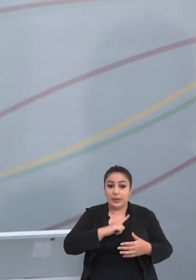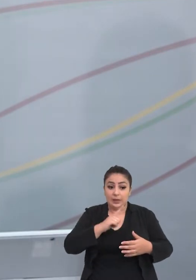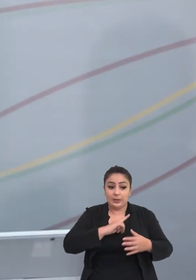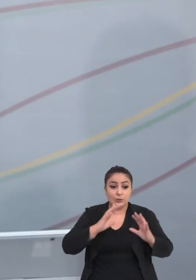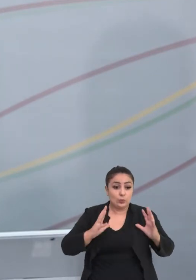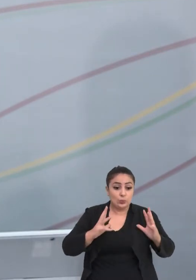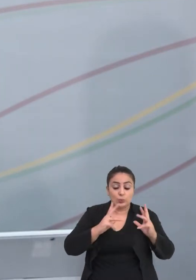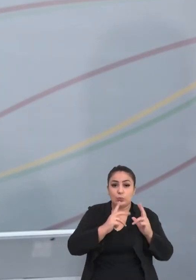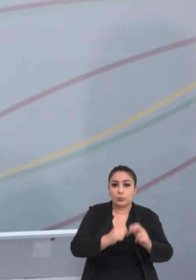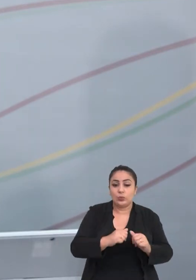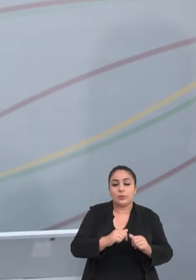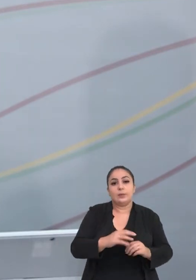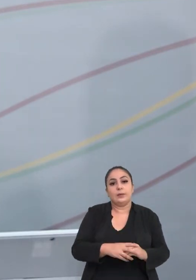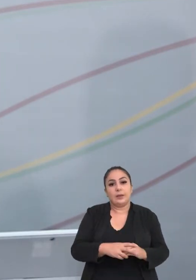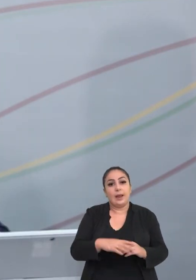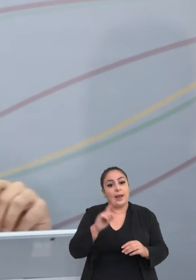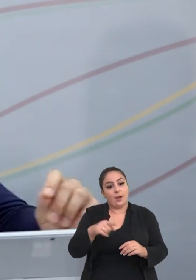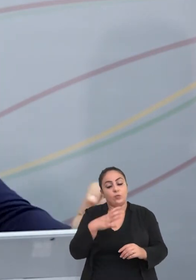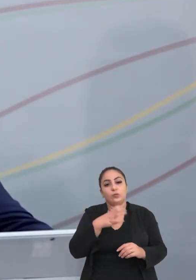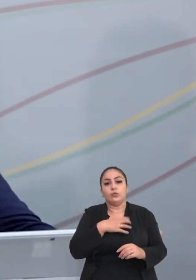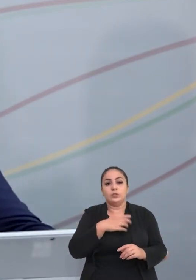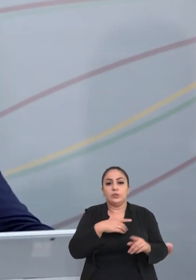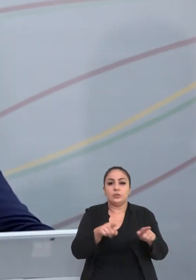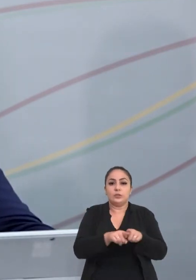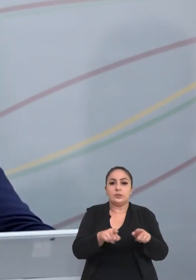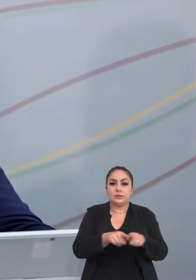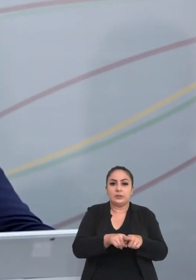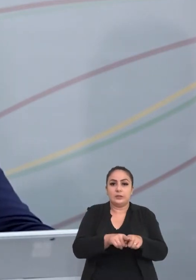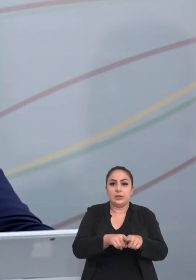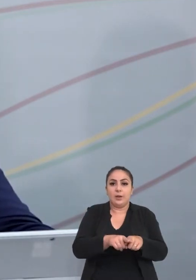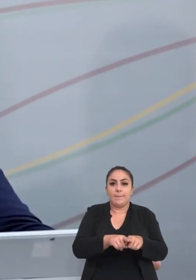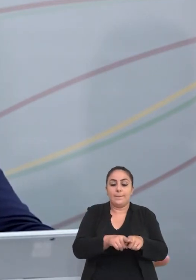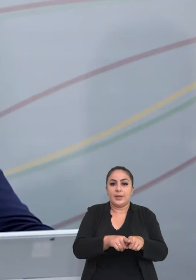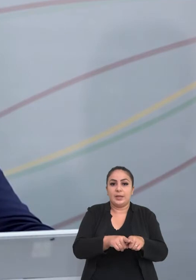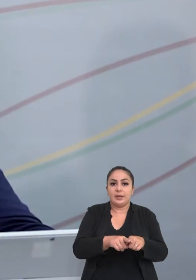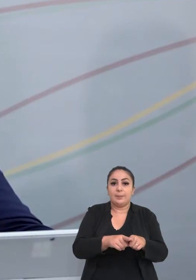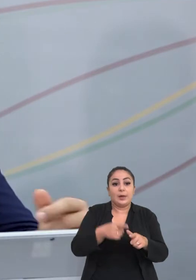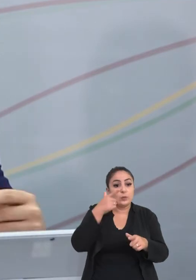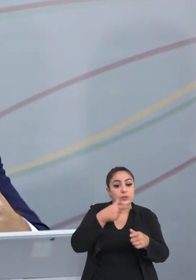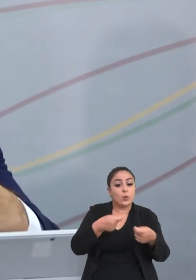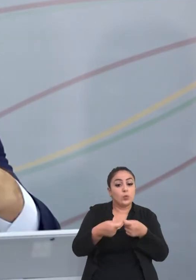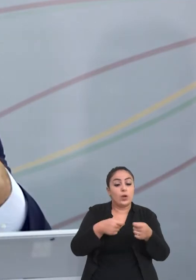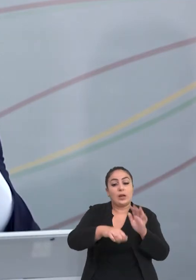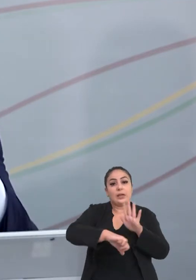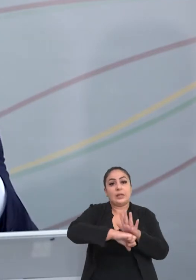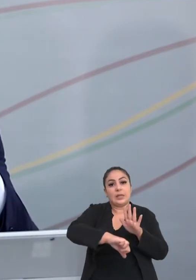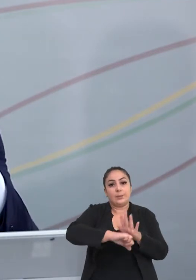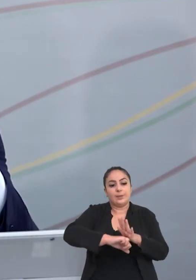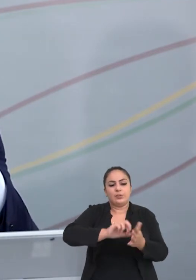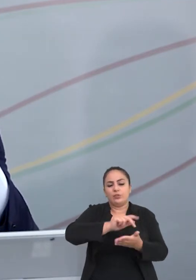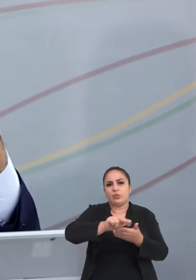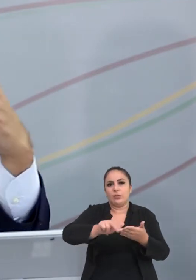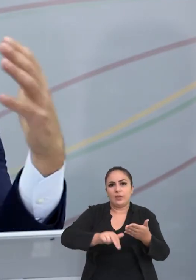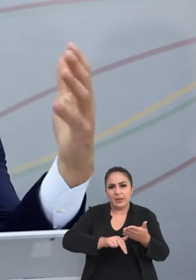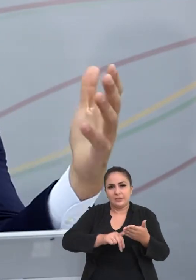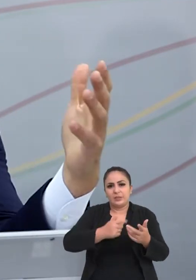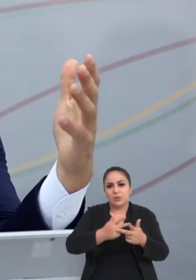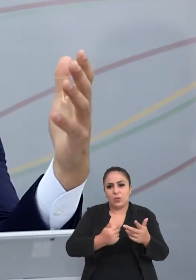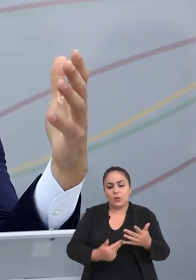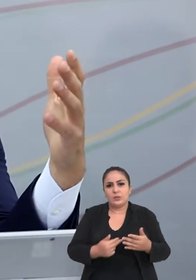o licenciamento, é uma forma também de enfrentamento da criminalidade. Então, é pelos